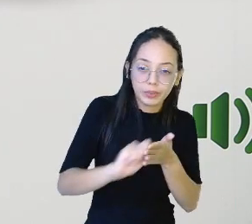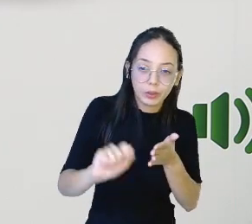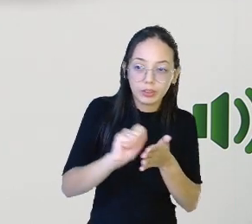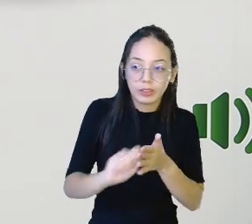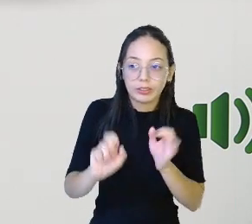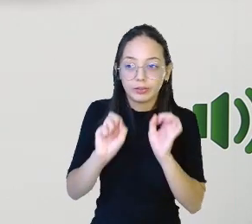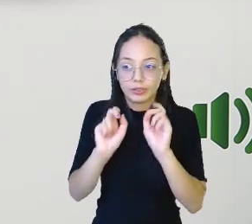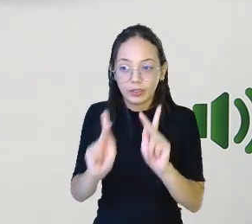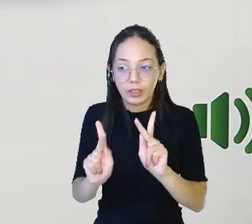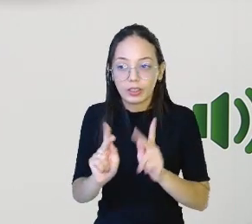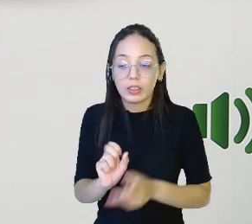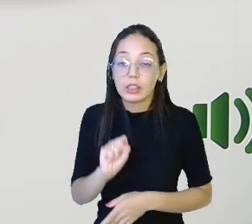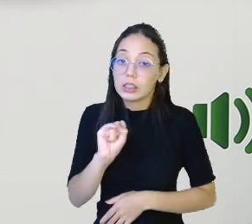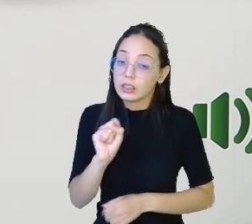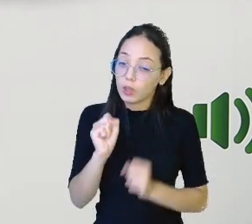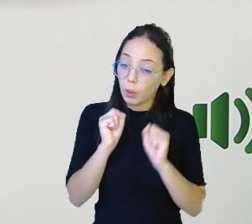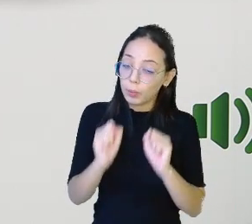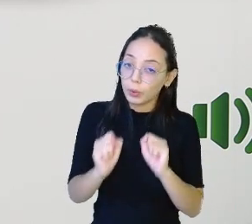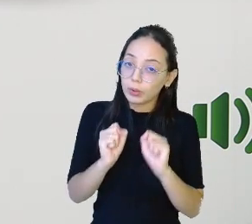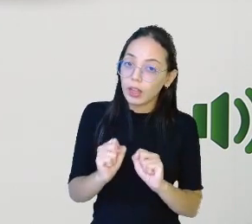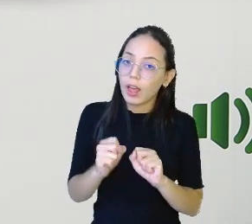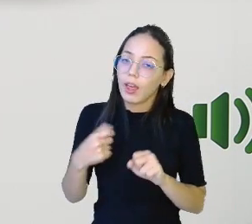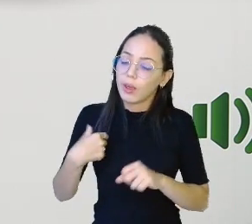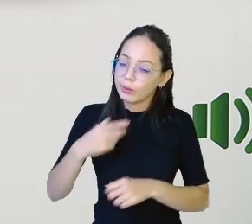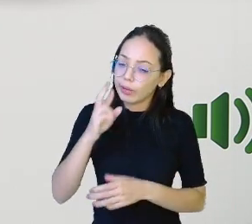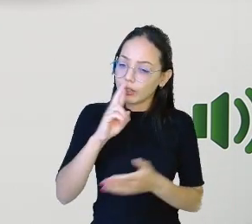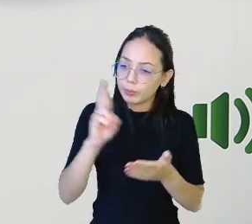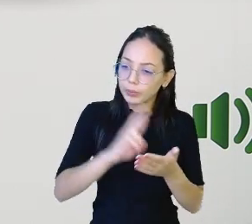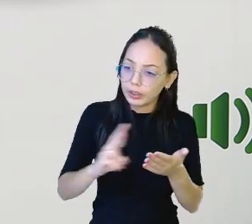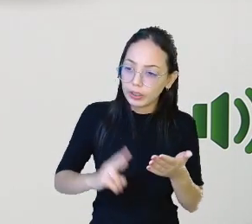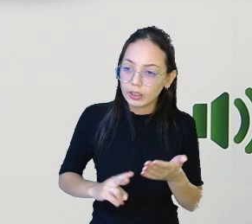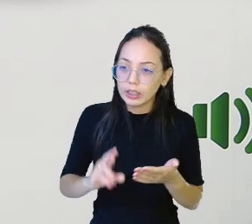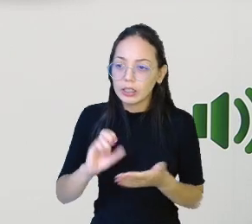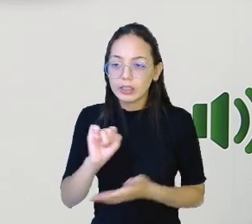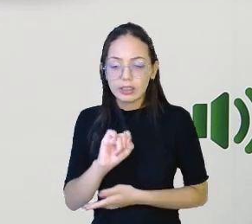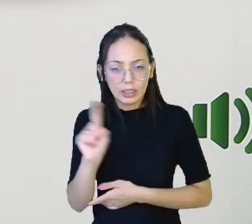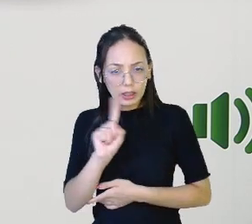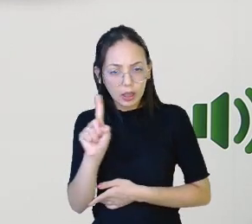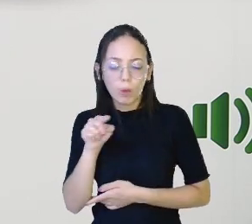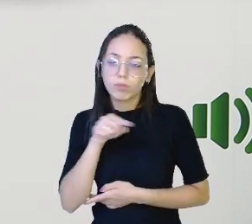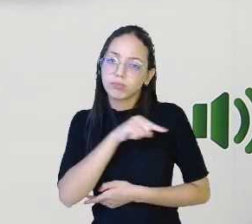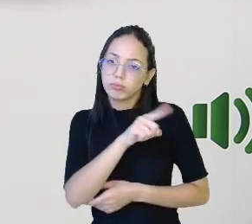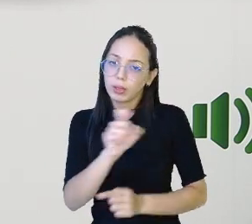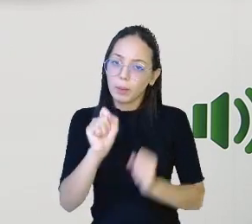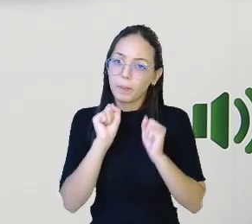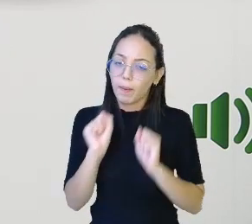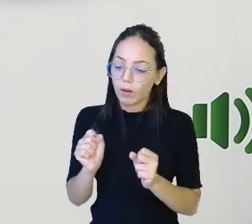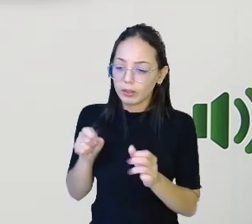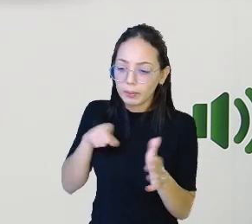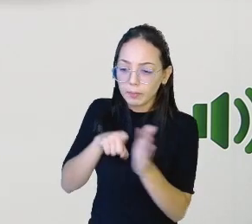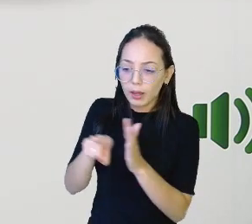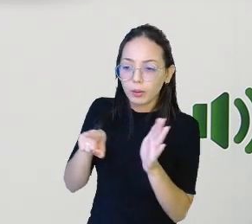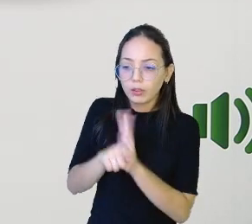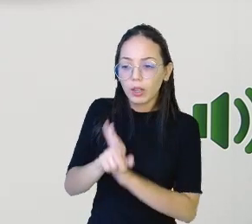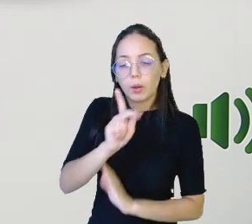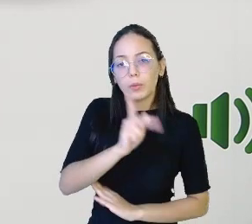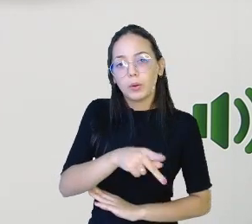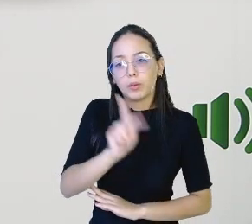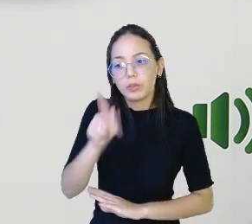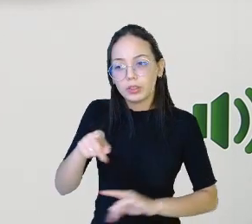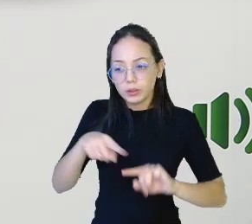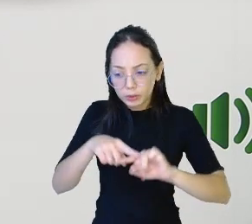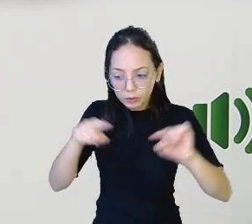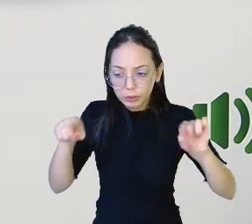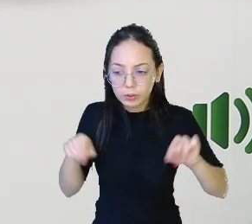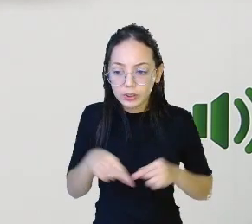nossa aula. Se eu puder, aqui eu tirarei tuas dúvidas, se não, com certeza, o teu professor de sala de aula, ele terá